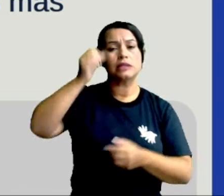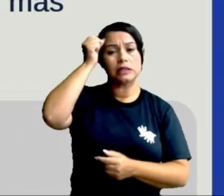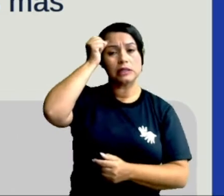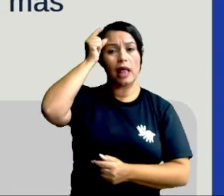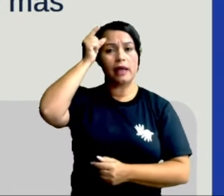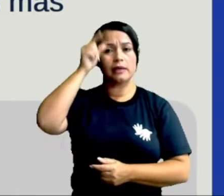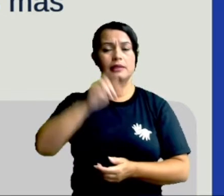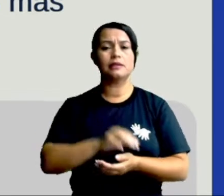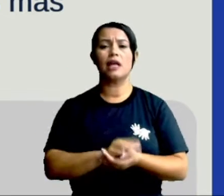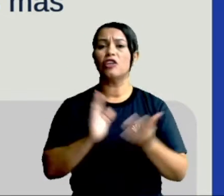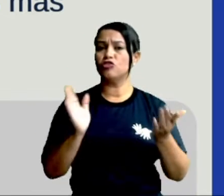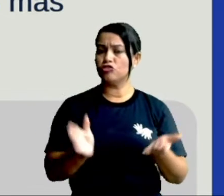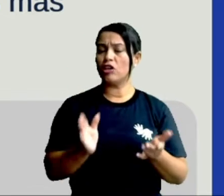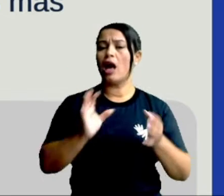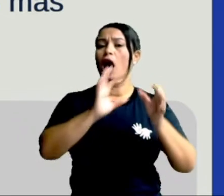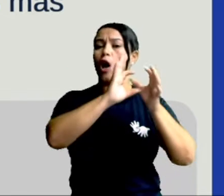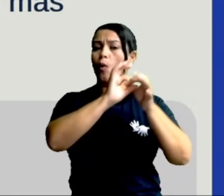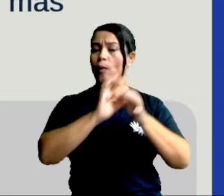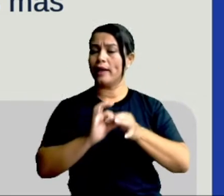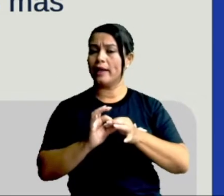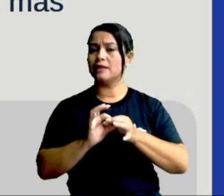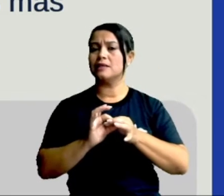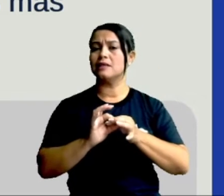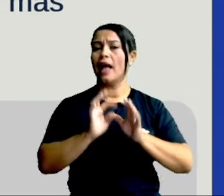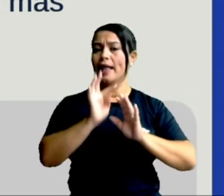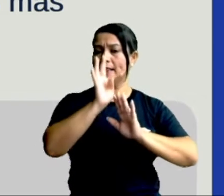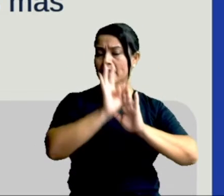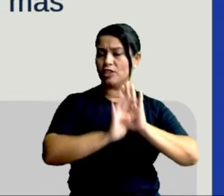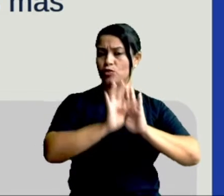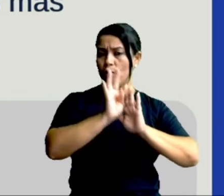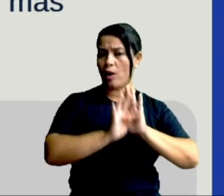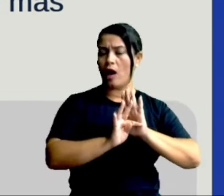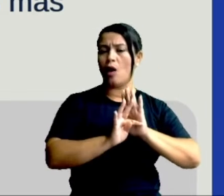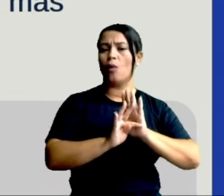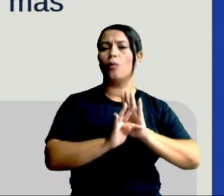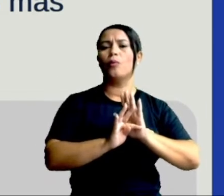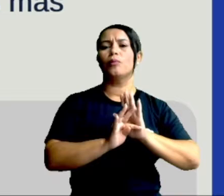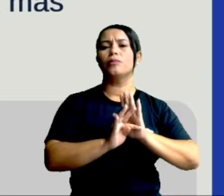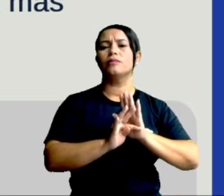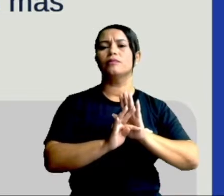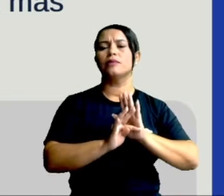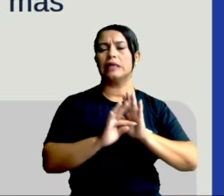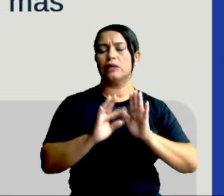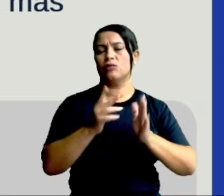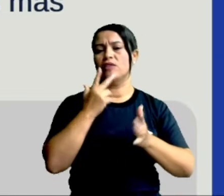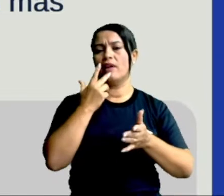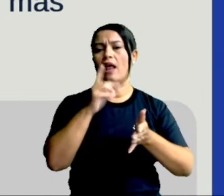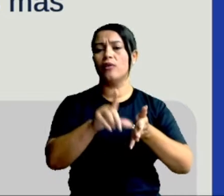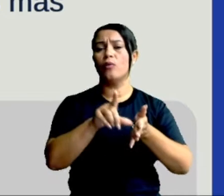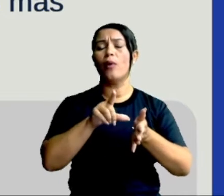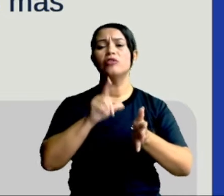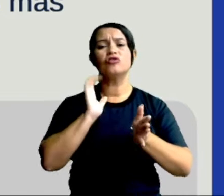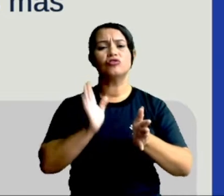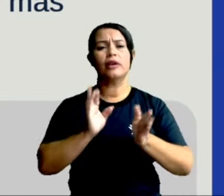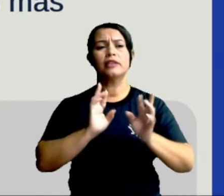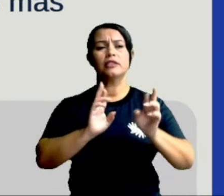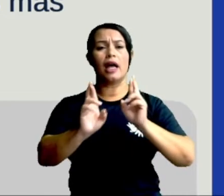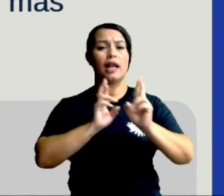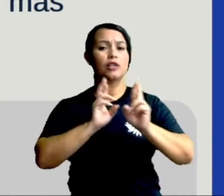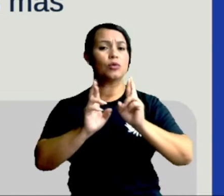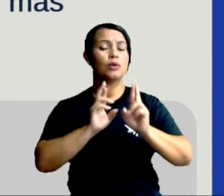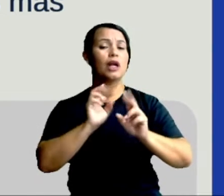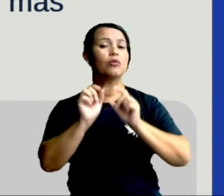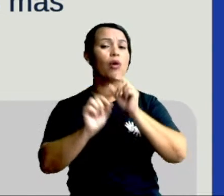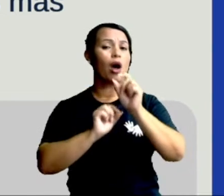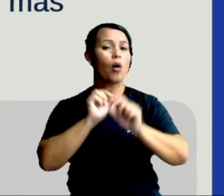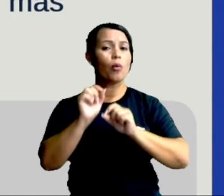Já a coerência textual, não é? Como já dita anteriormente, dito anteriormente, ela está relacionada aos